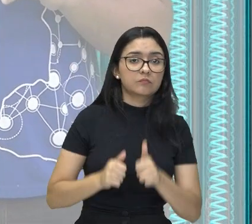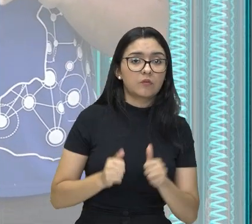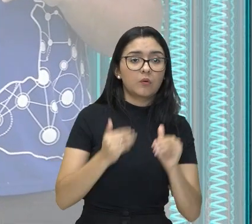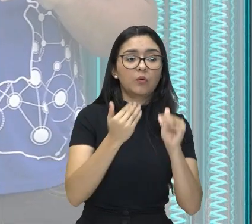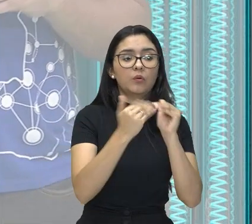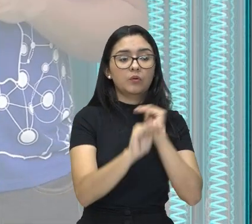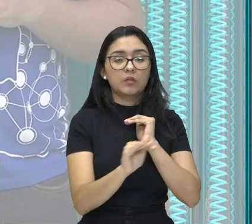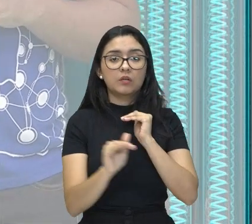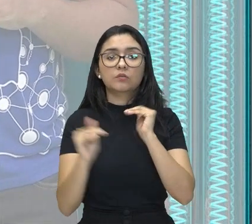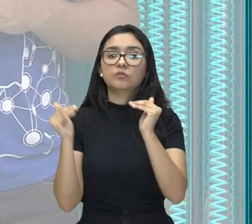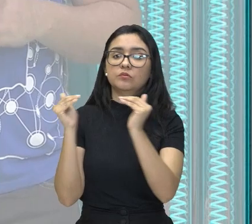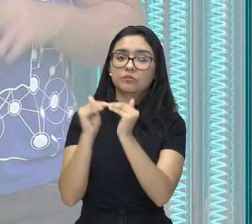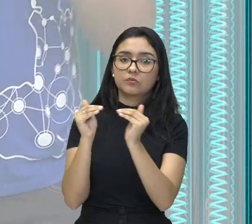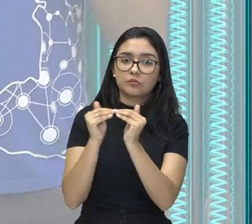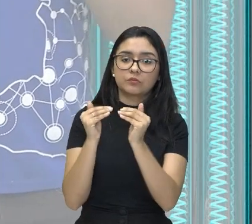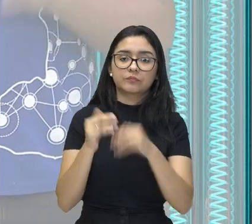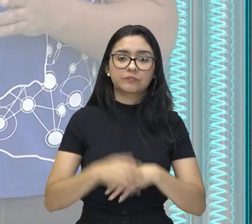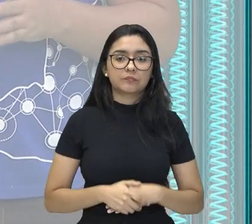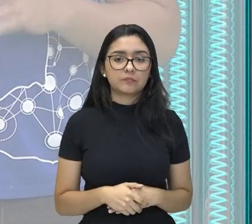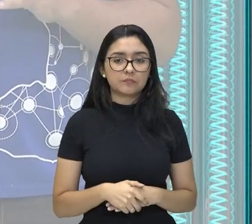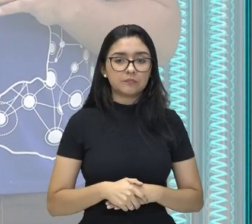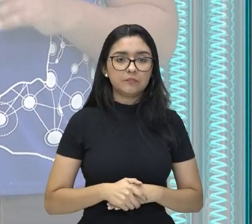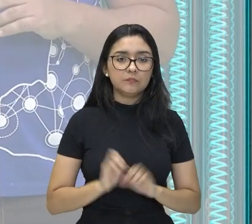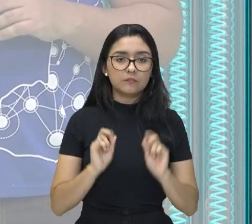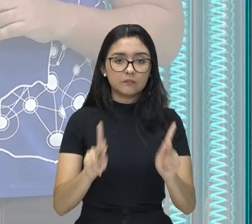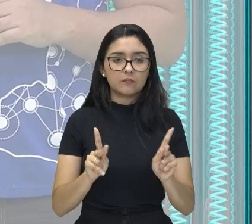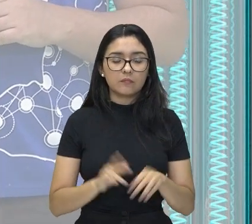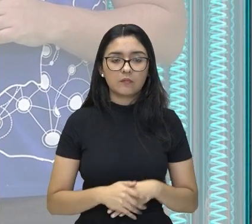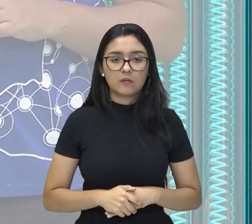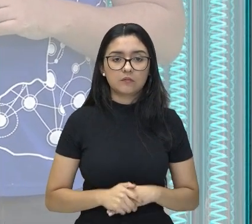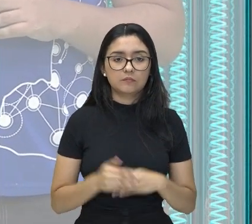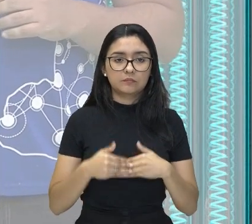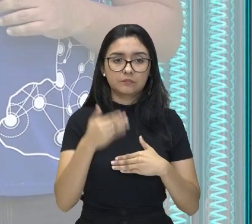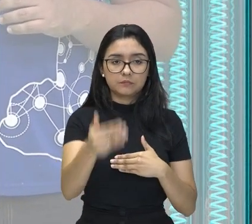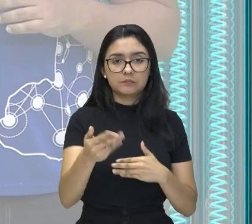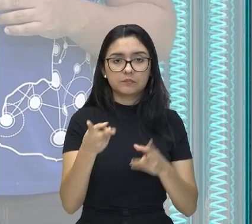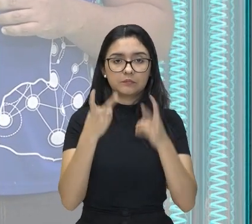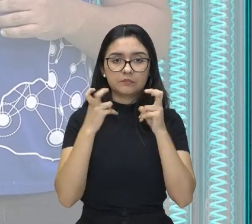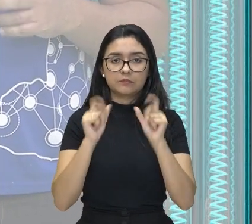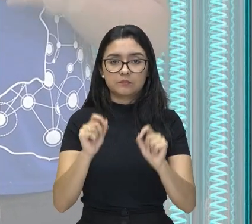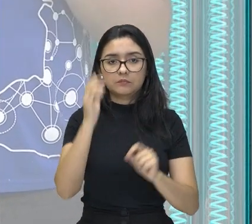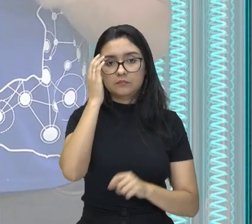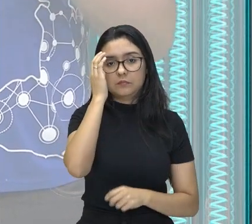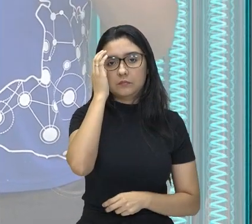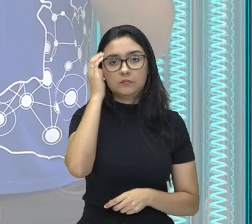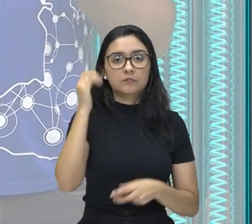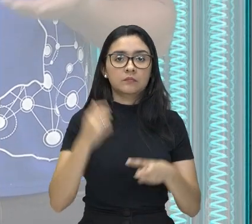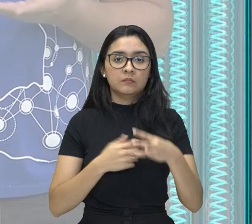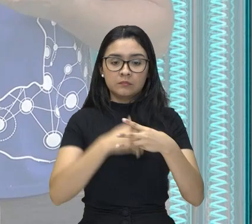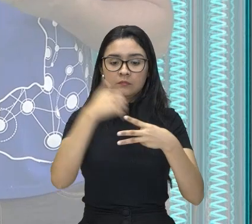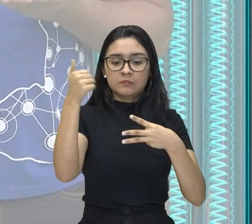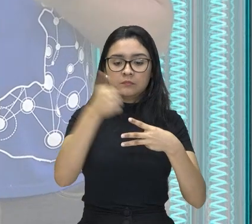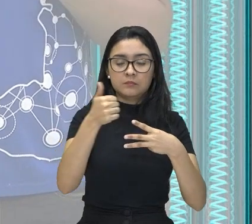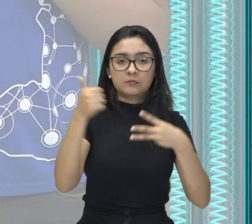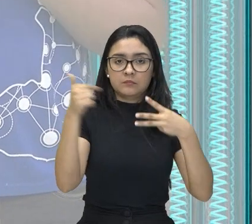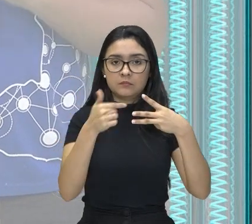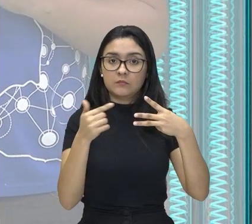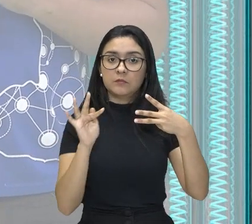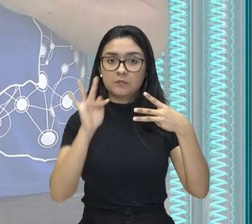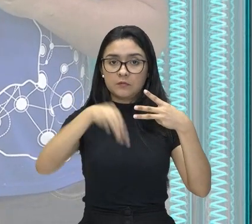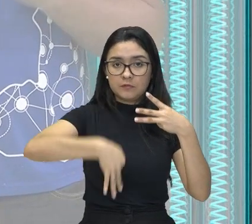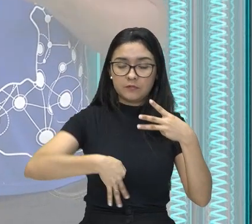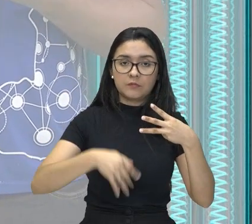e discordando em outros, ok? Percebam que primeiro, segundo e por fim